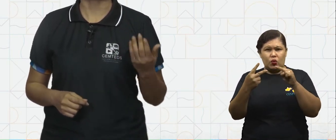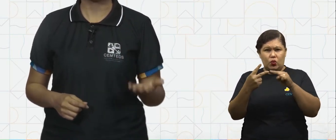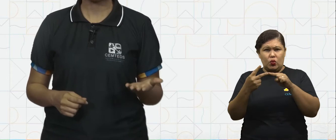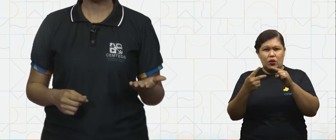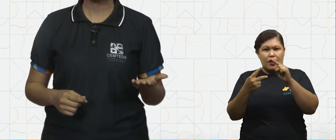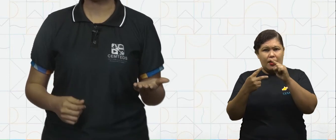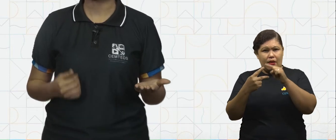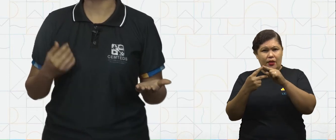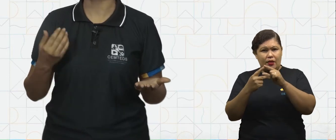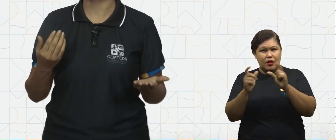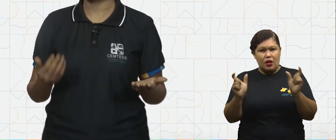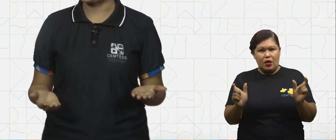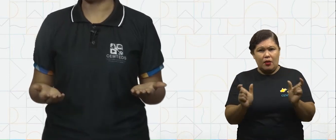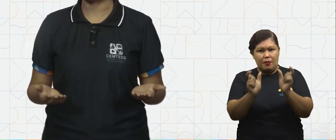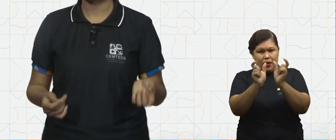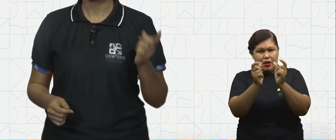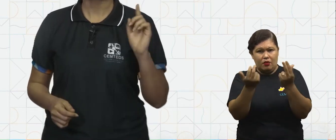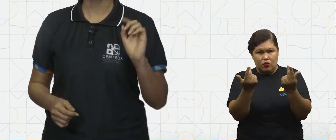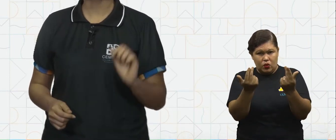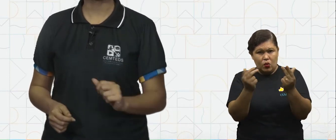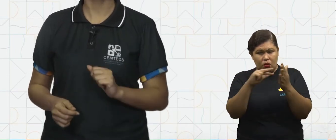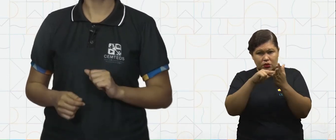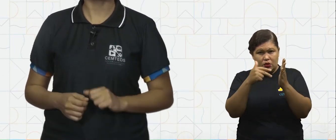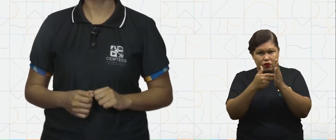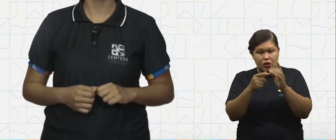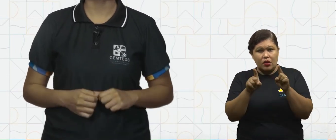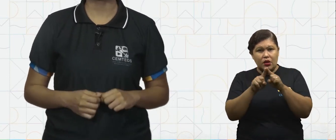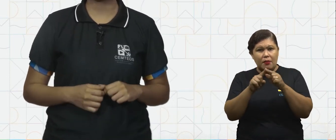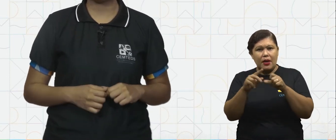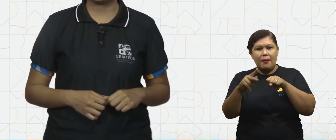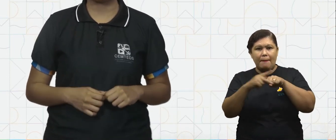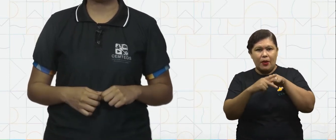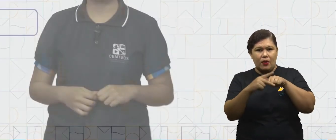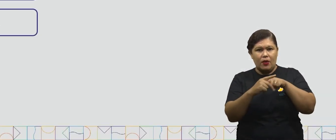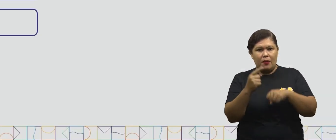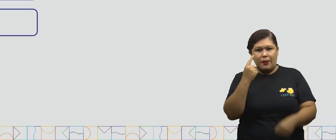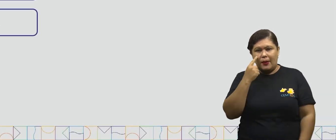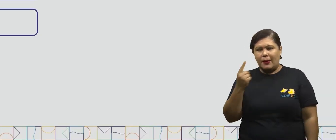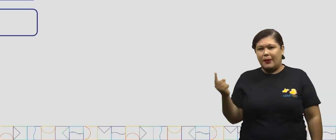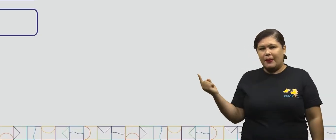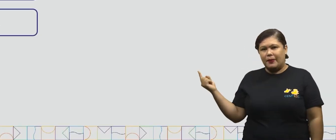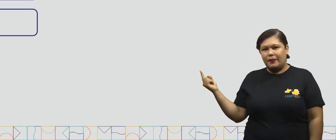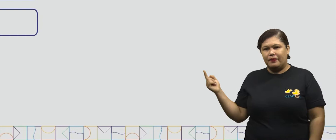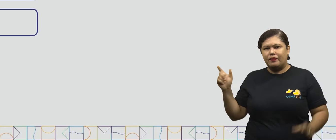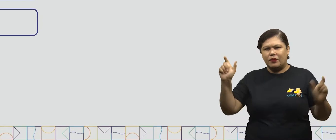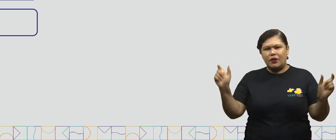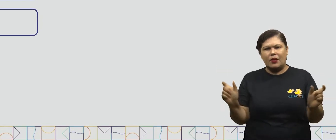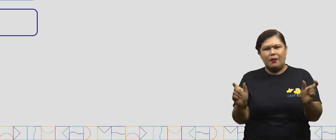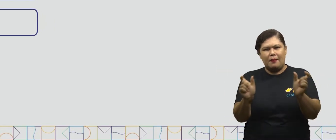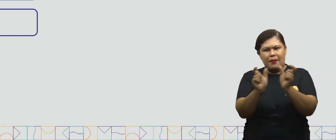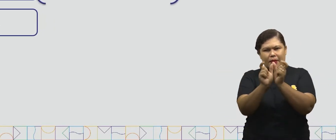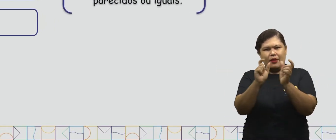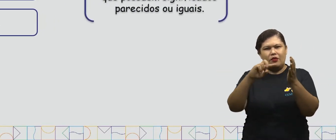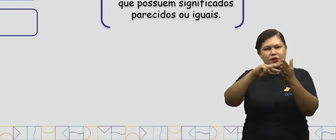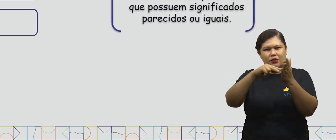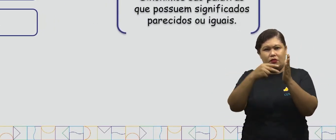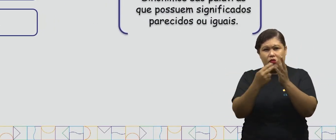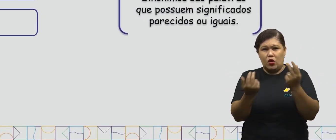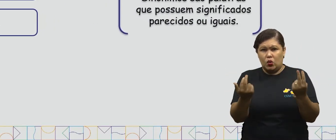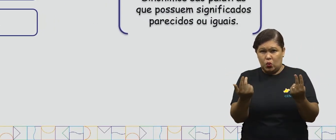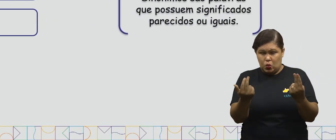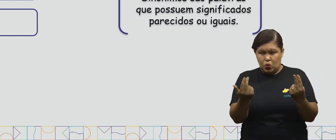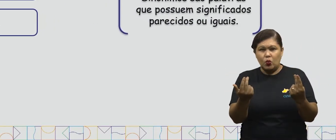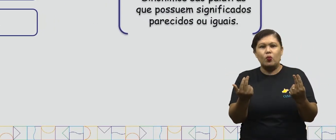os sinônimos e os pronomes. Observe a tabela a seguir comigo. Sinônimos são palavras que